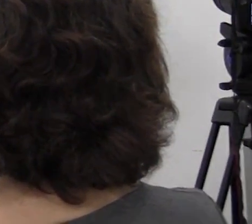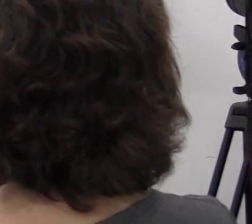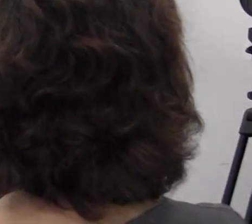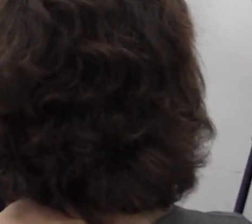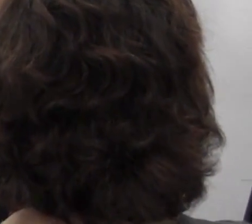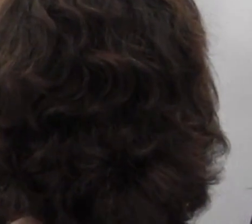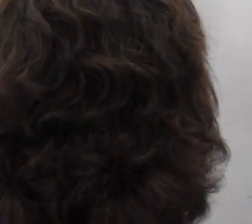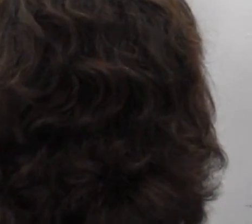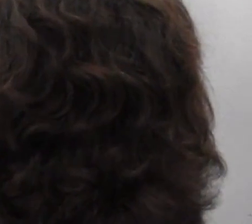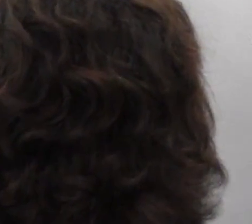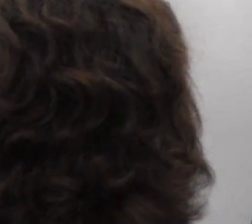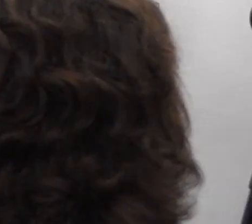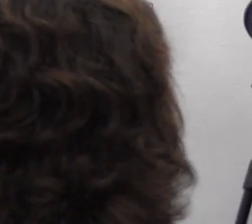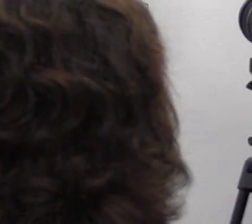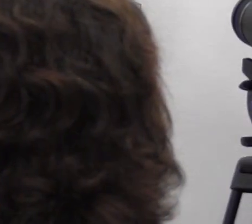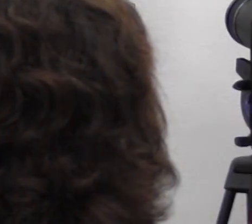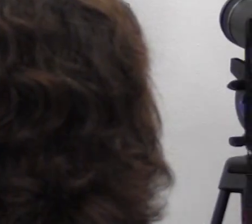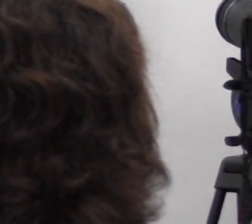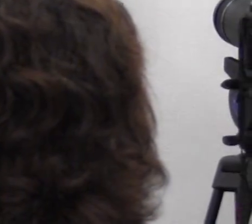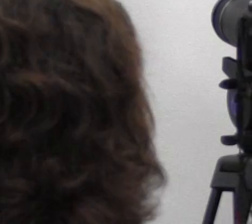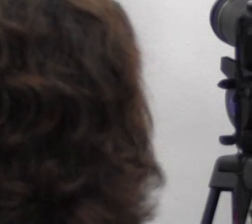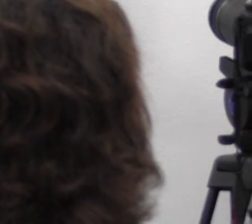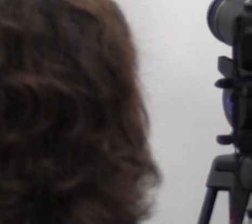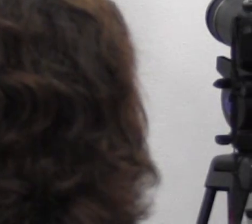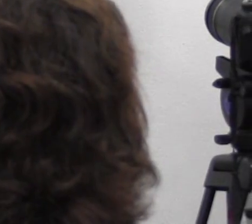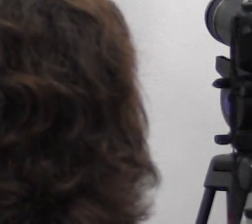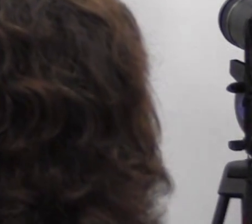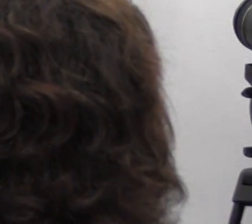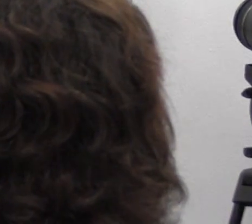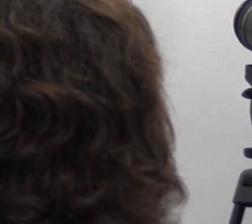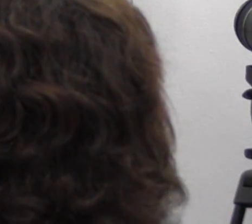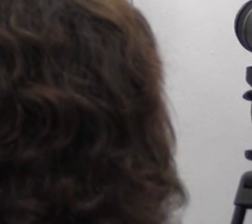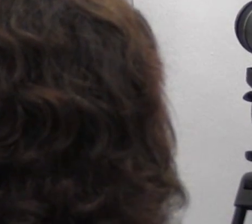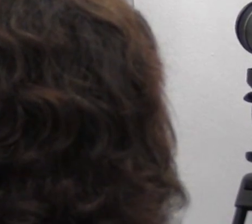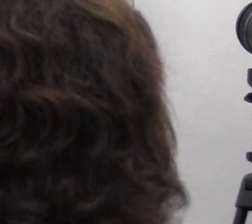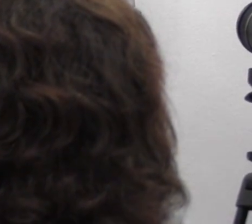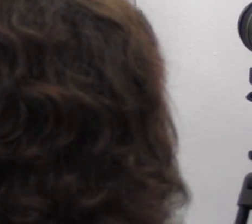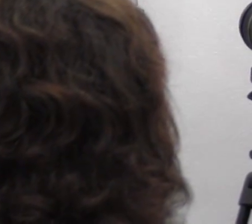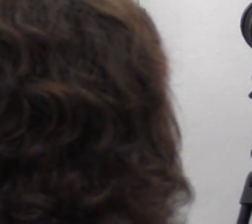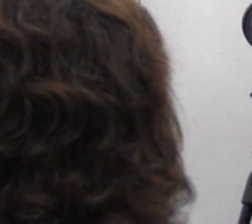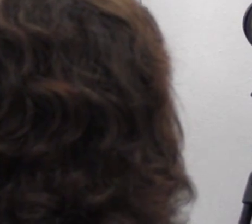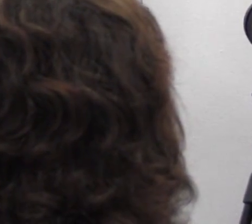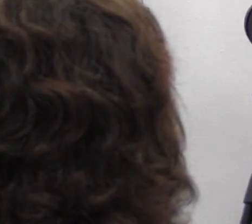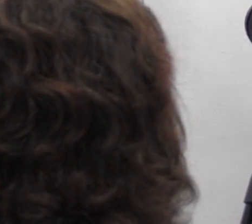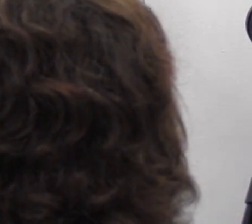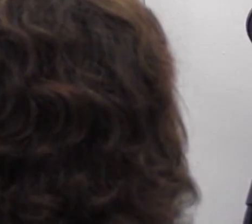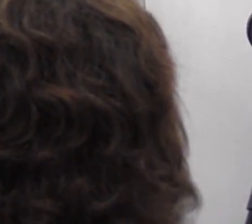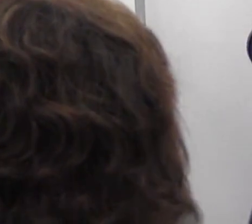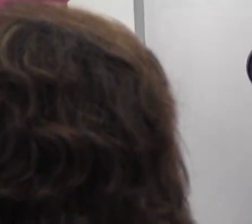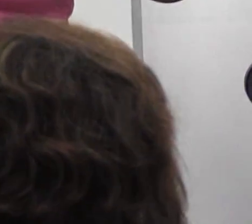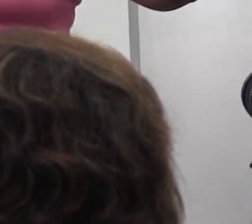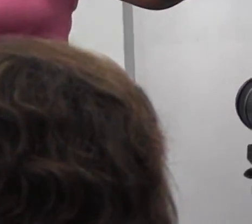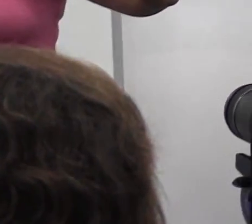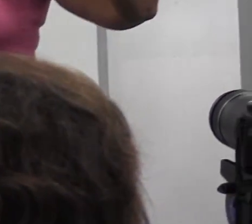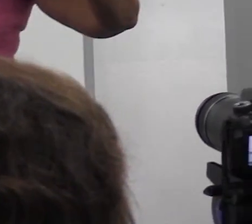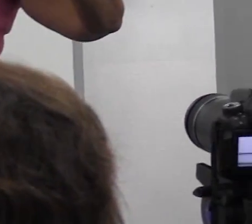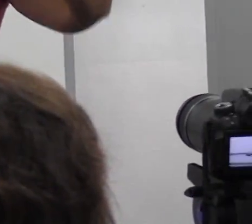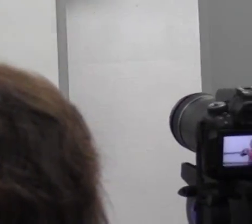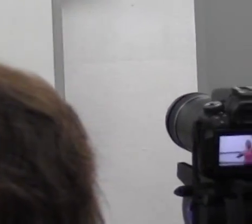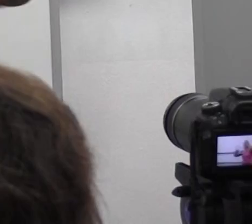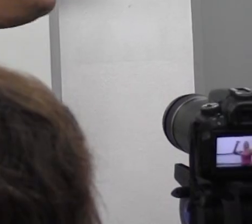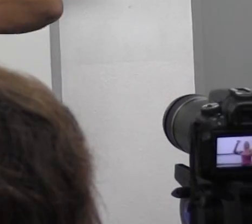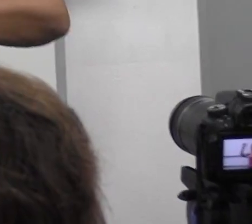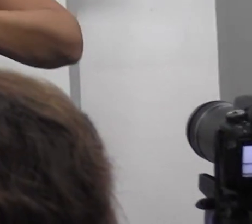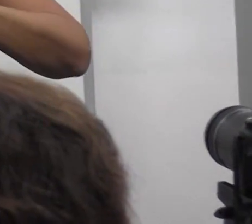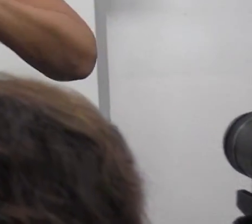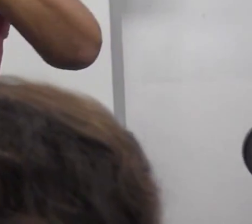desenvolvimento melhor nas duas línguas. Por que língua portuguesa quatro aulas e Libras uma aula só? Então devia ser quatro aulas